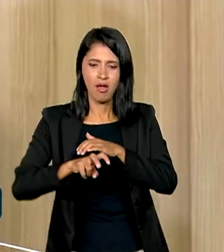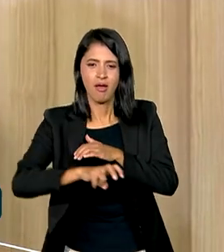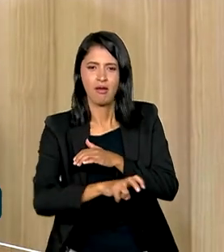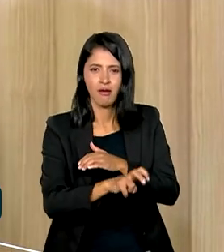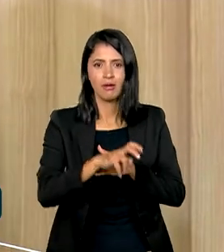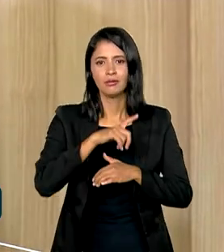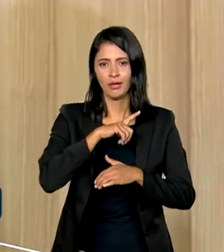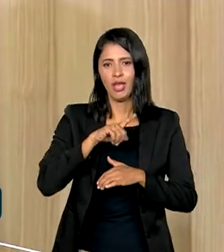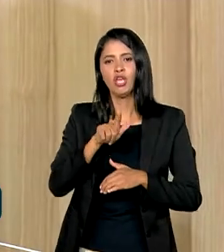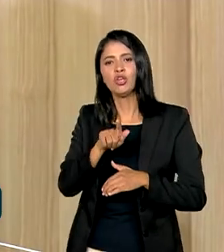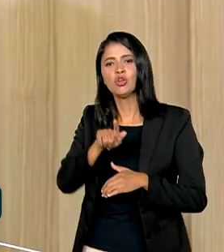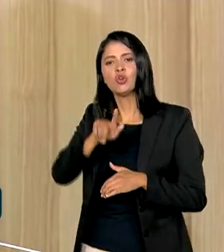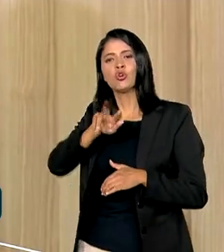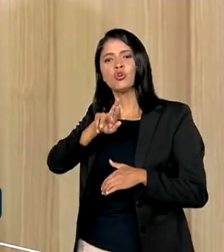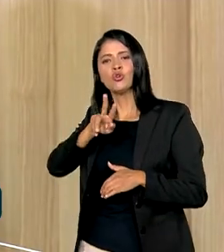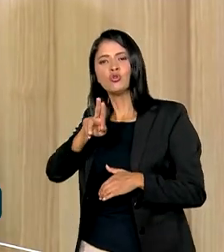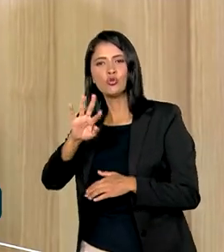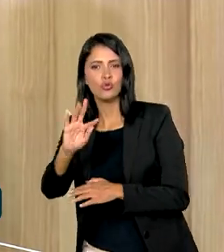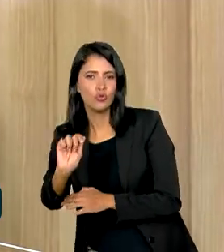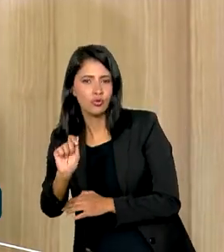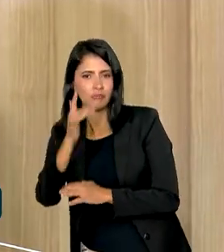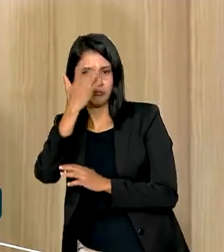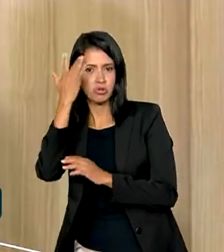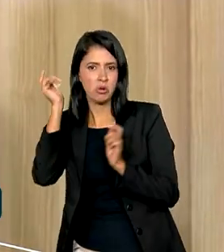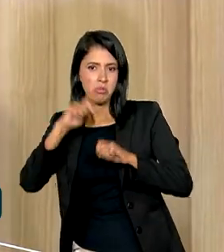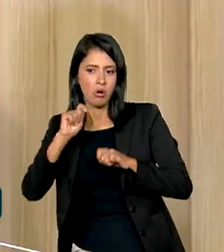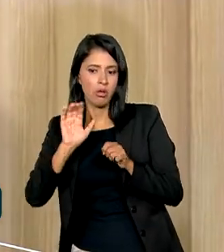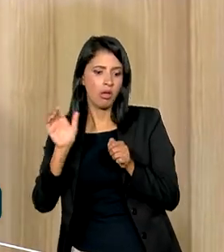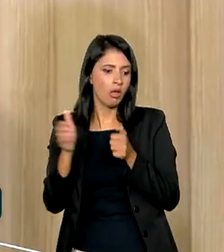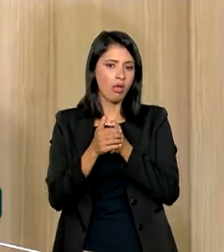podem eventualmente se esconder.